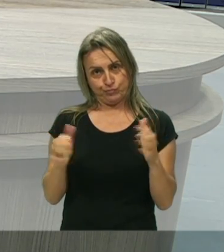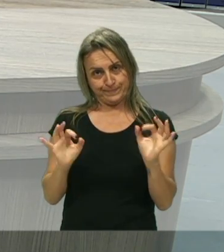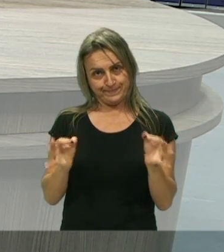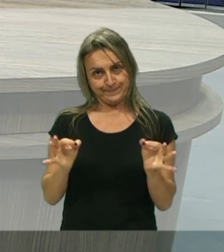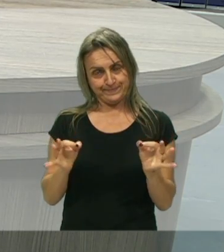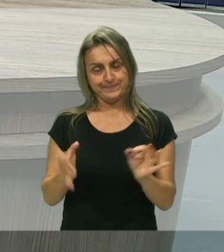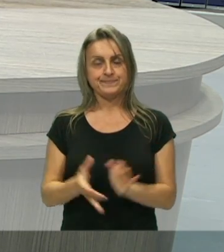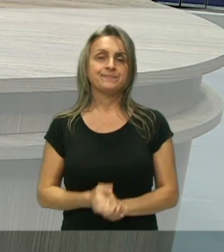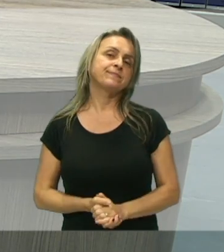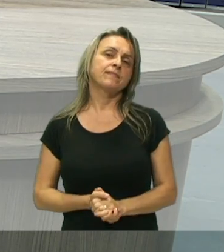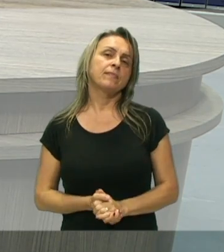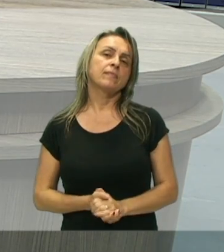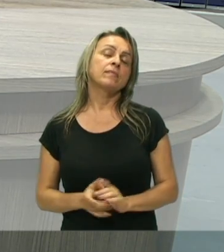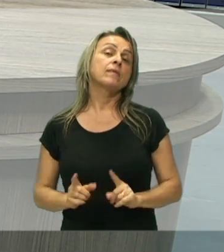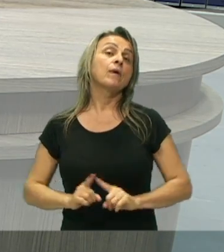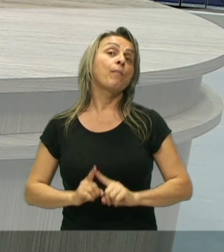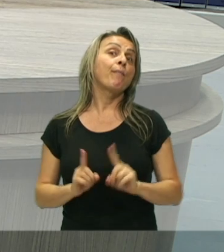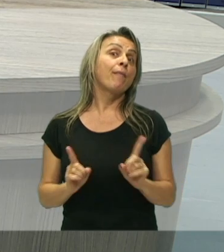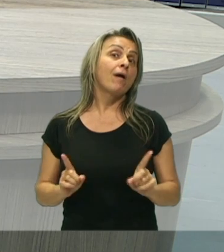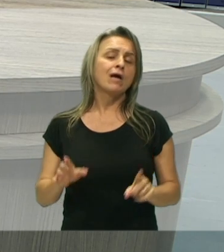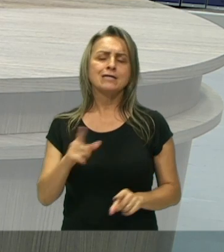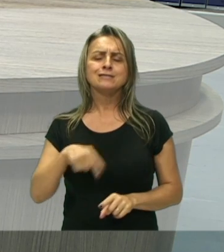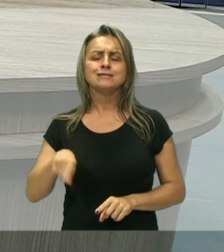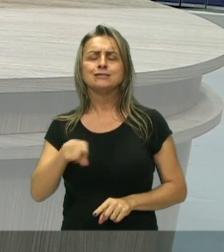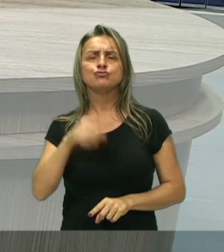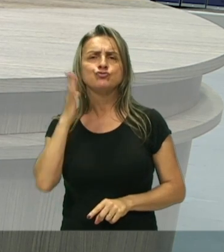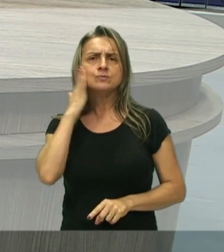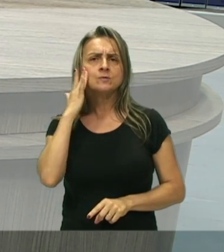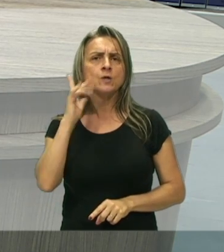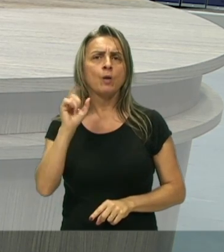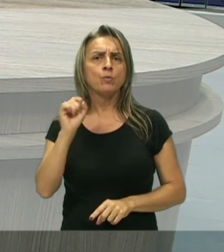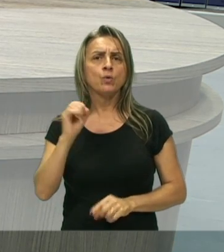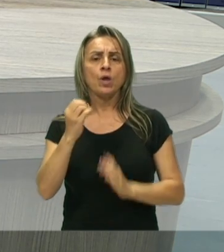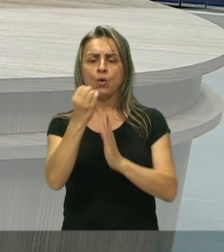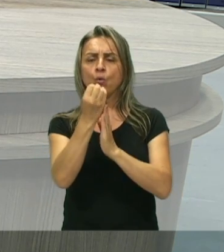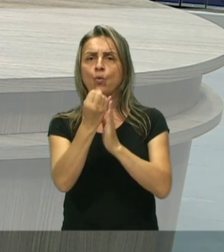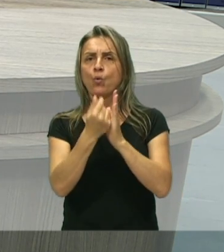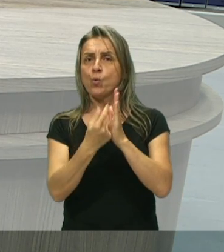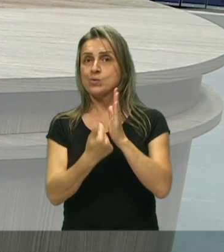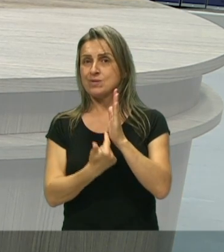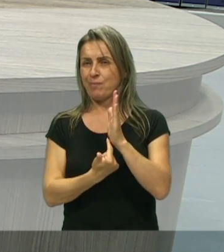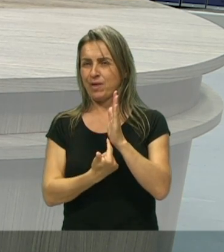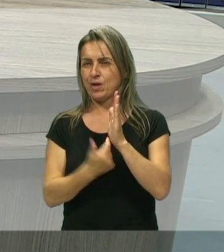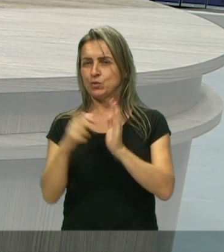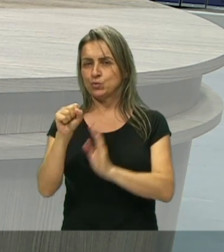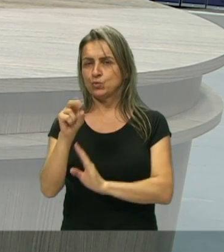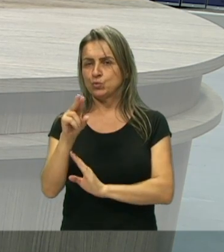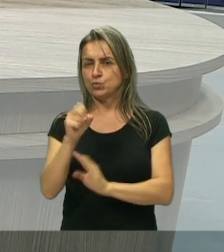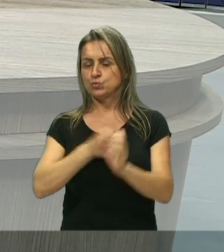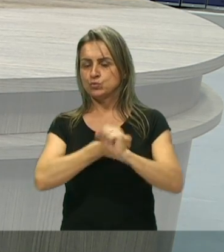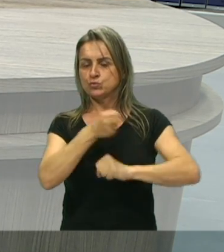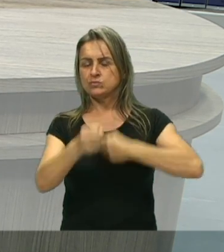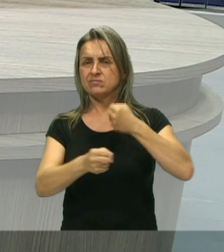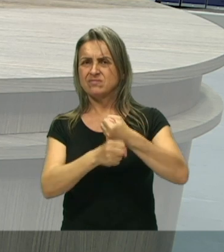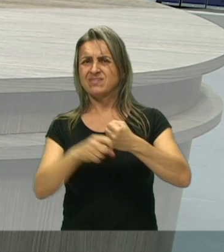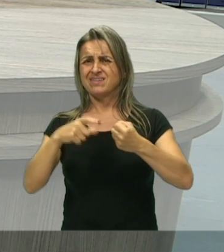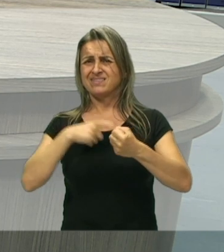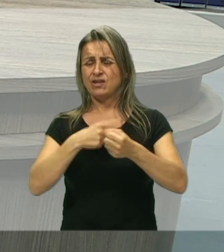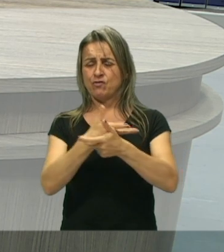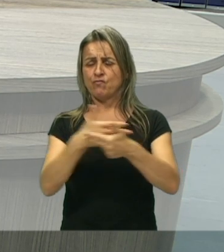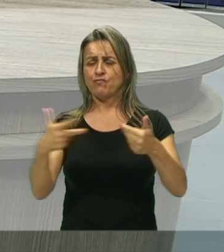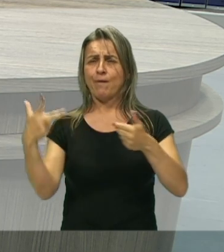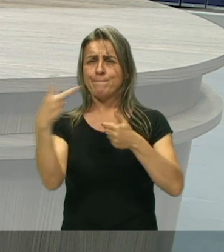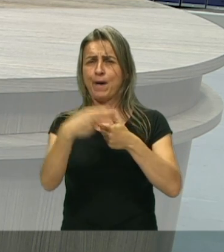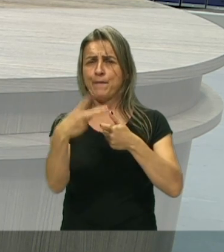Só que a gente sabe que o orçamento do ano que vem do SUS teve uma série de cortes. Como que